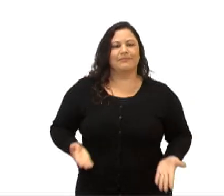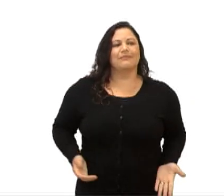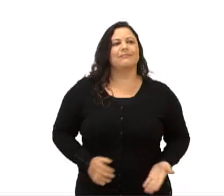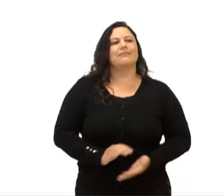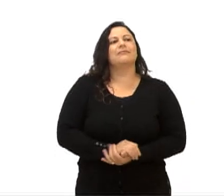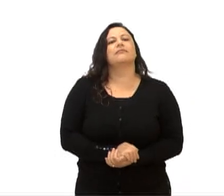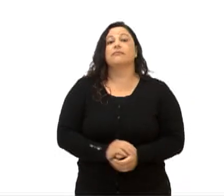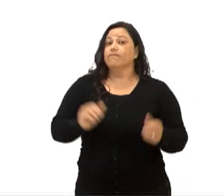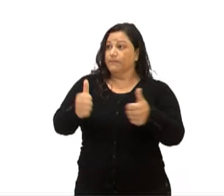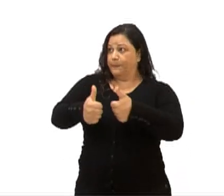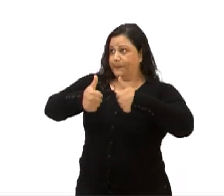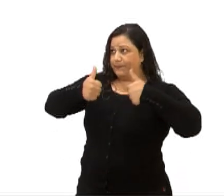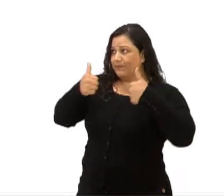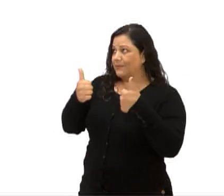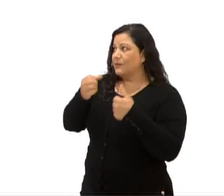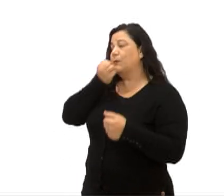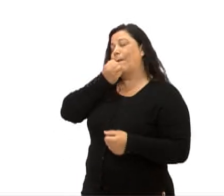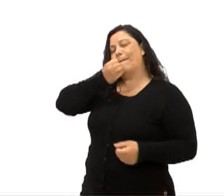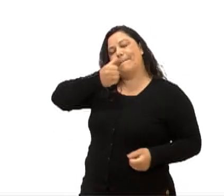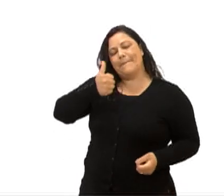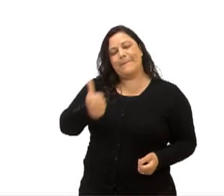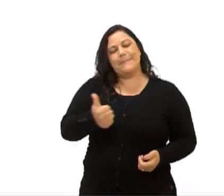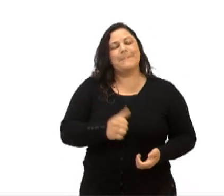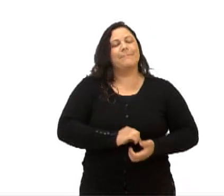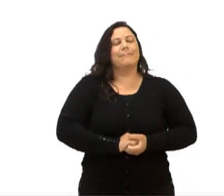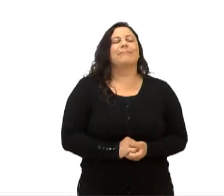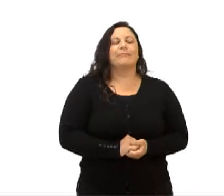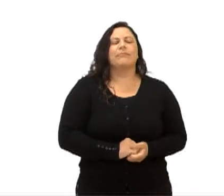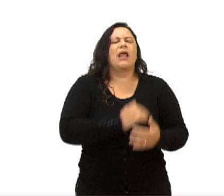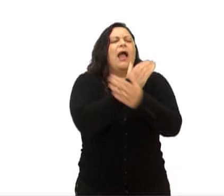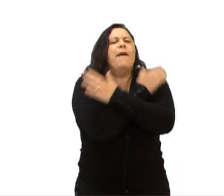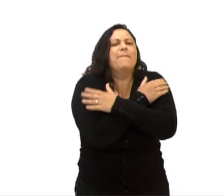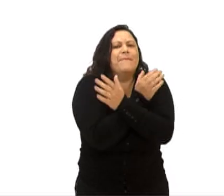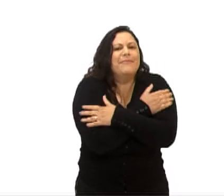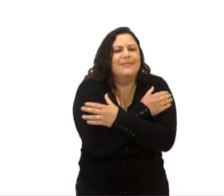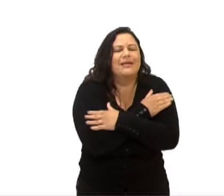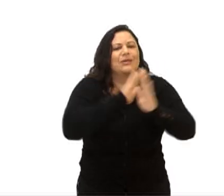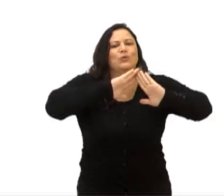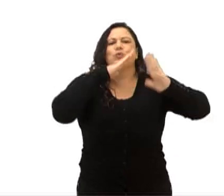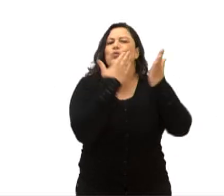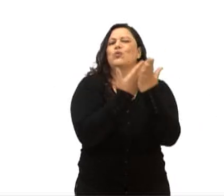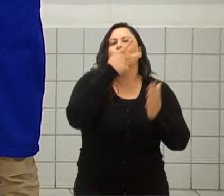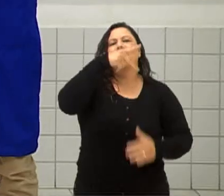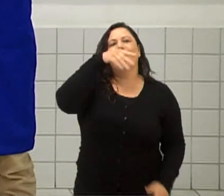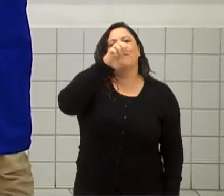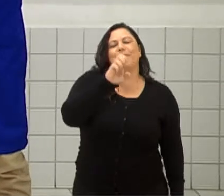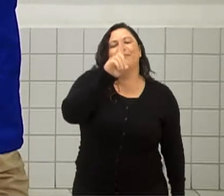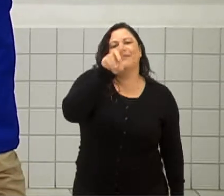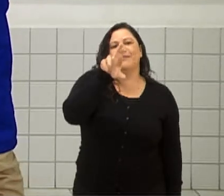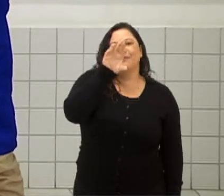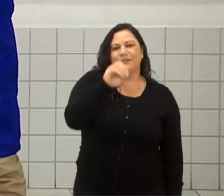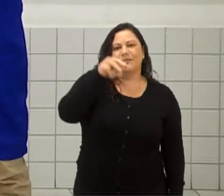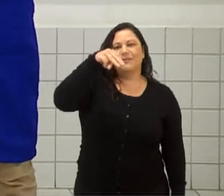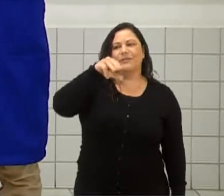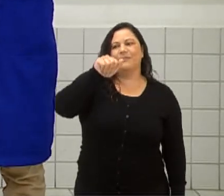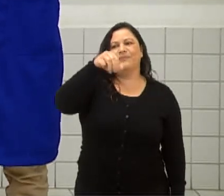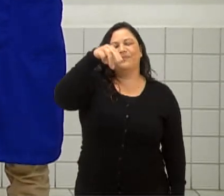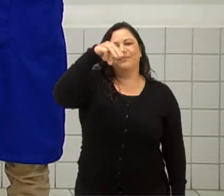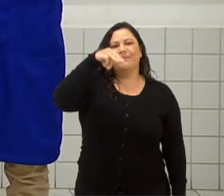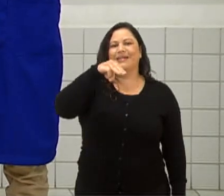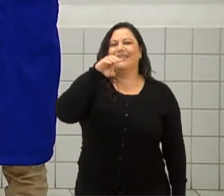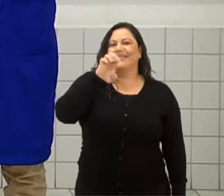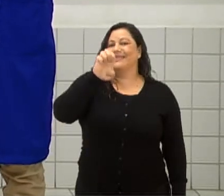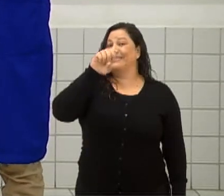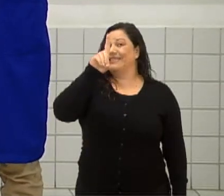Muito bem, pessoas, olha só. Quero mandar um abraço aqui para o pessoal do Colégio Estadual Pedro Macedo, manda um abraço para o professor José